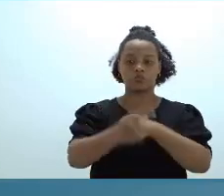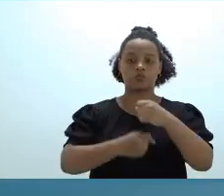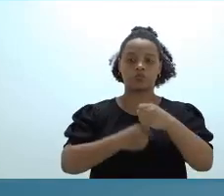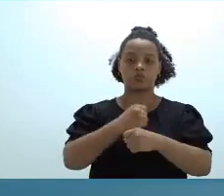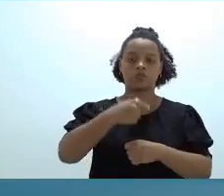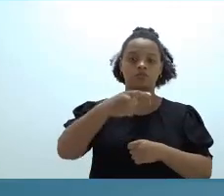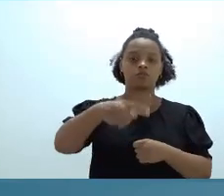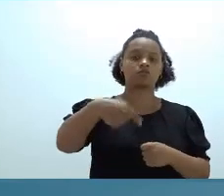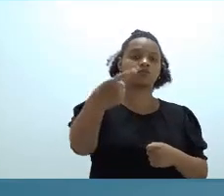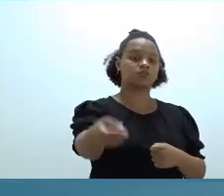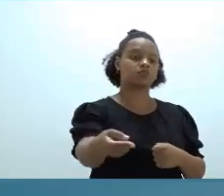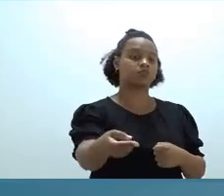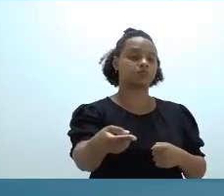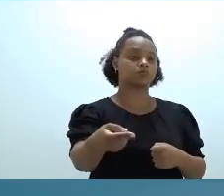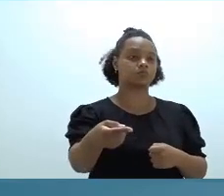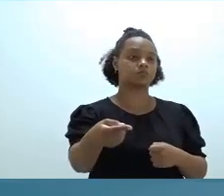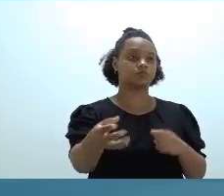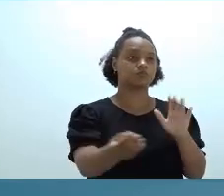Constantino,